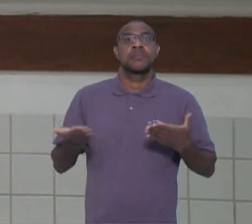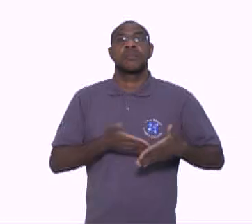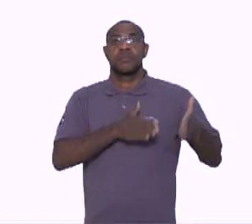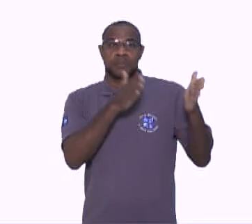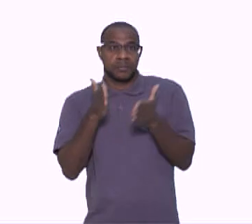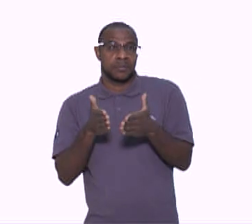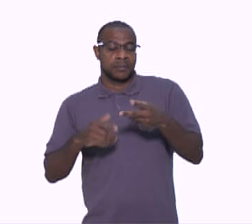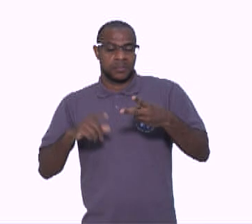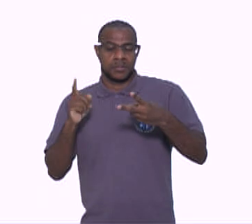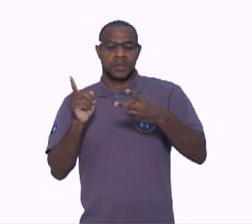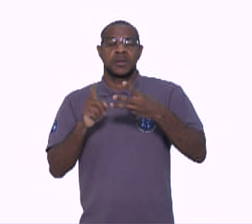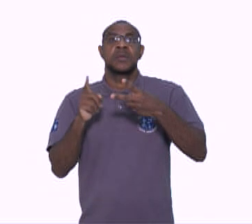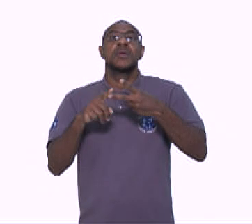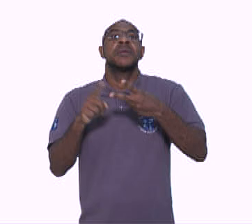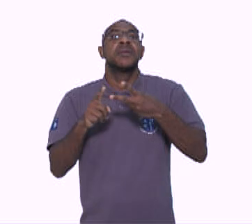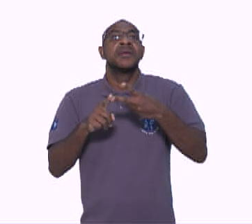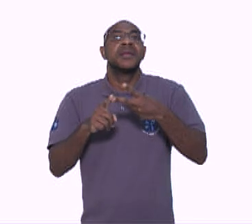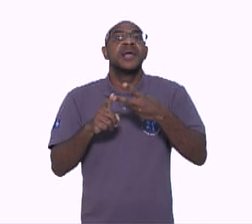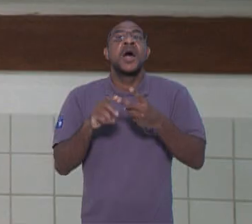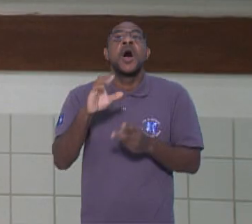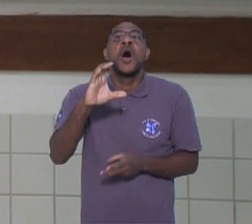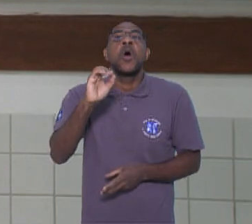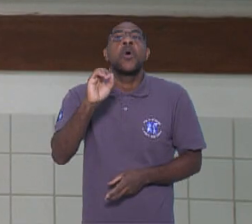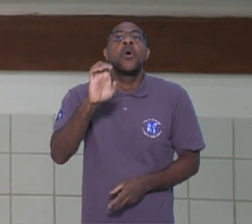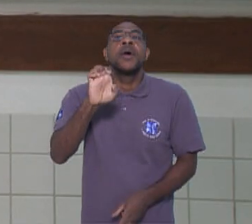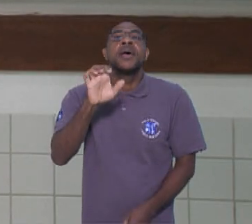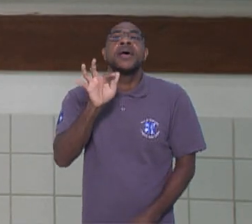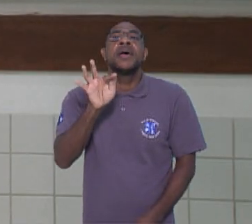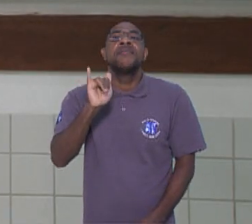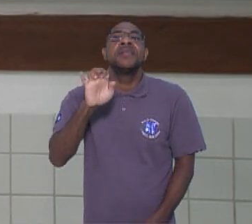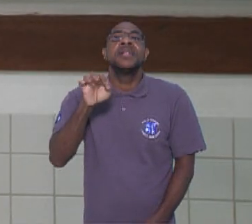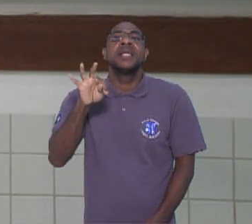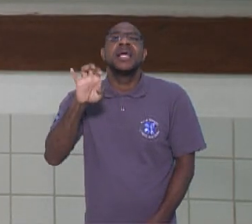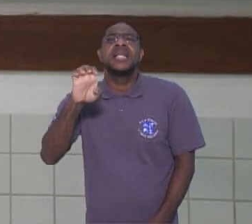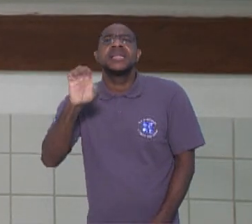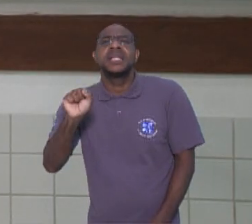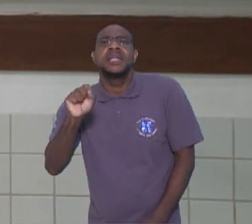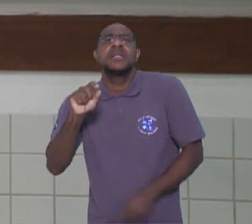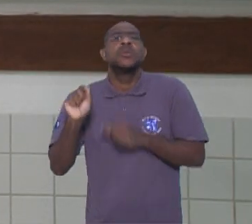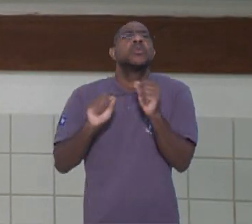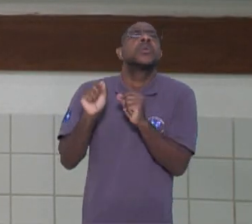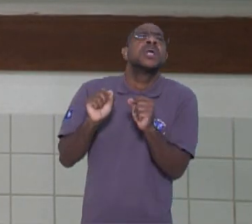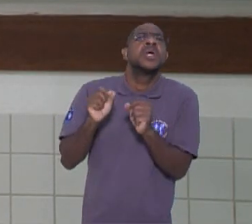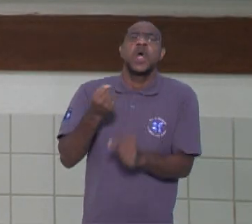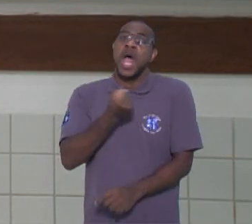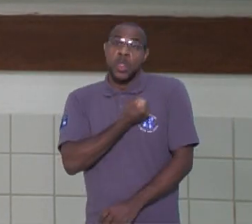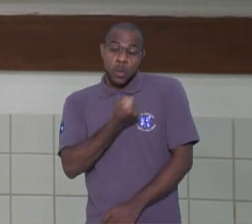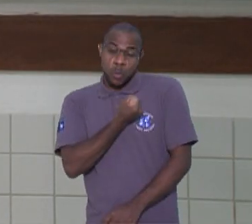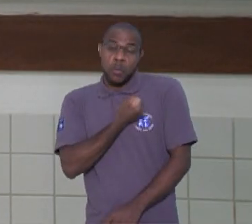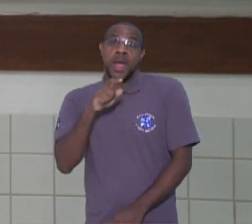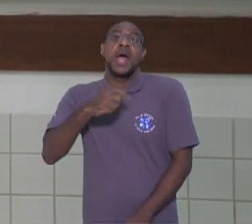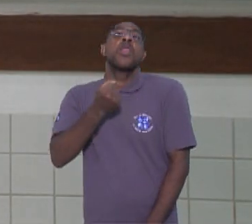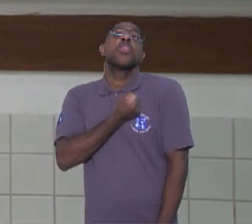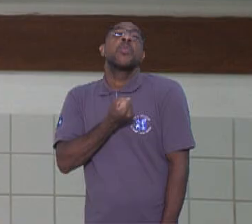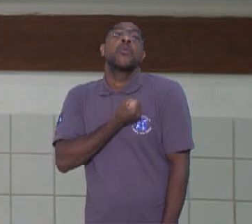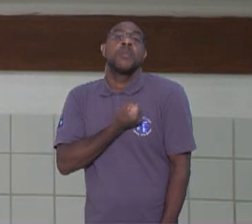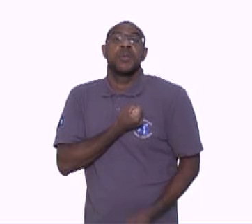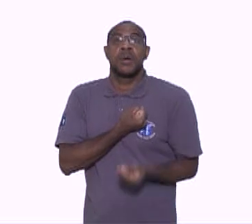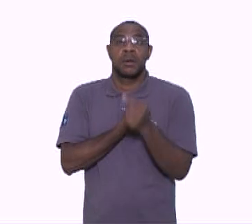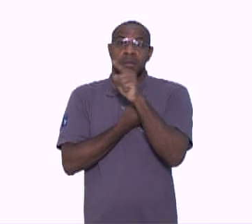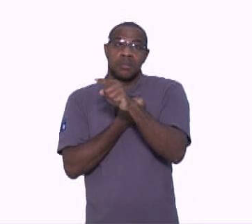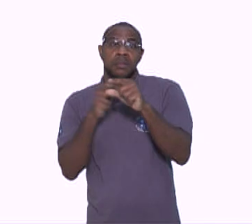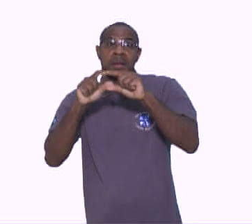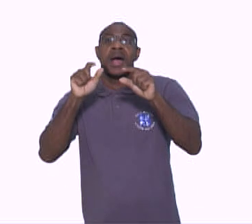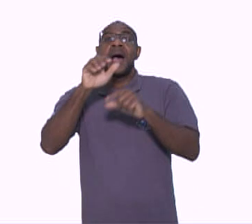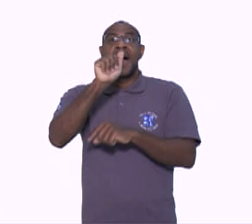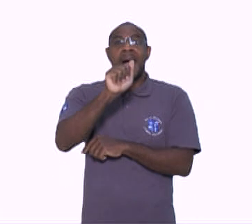aqui. Identificação dos coeficientes. Coeficientes, professor? É, coeficientes numéricos, número. Então, no nosso caso aqui, A, B